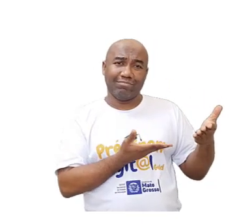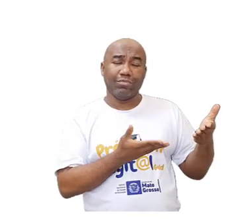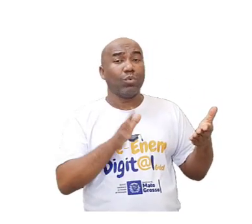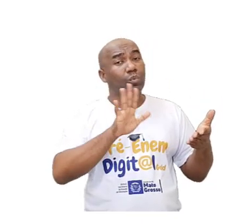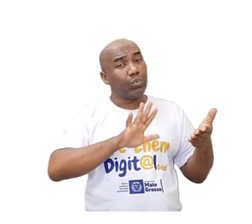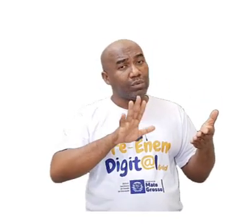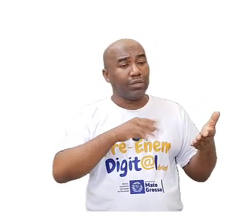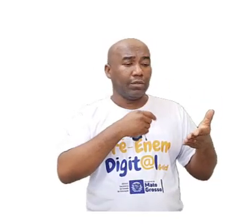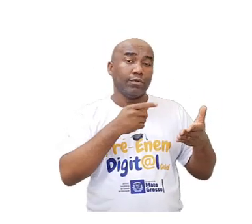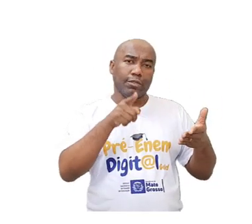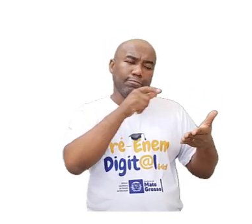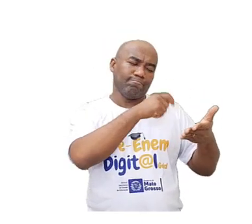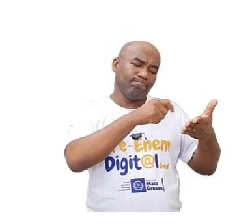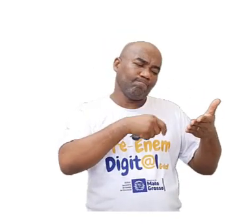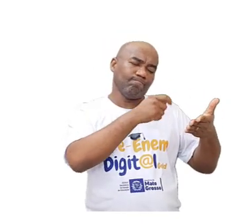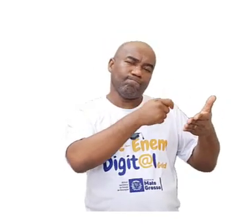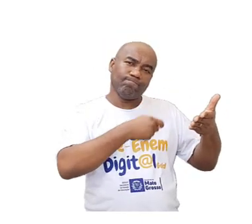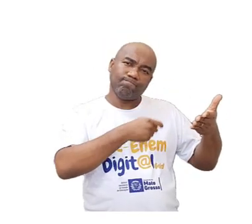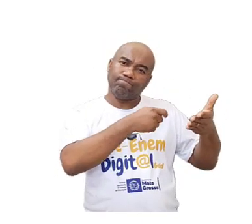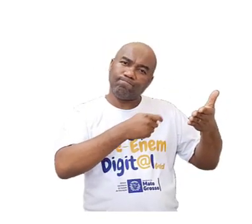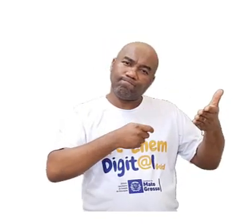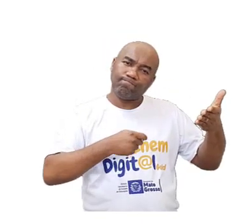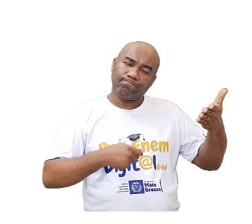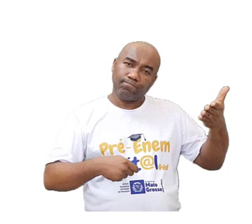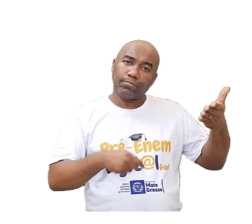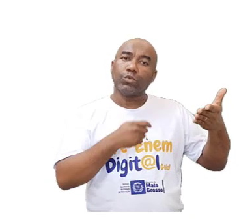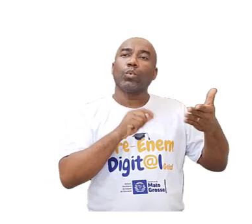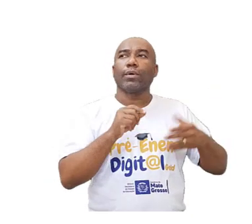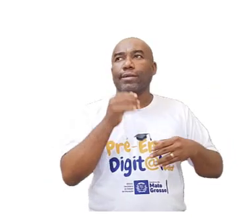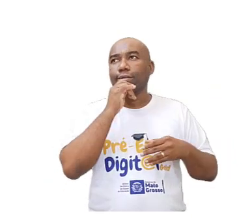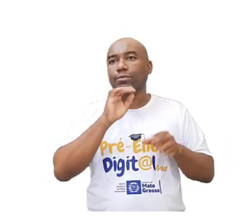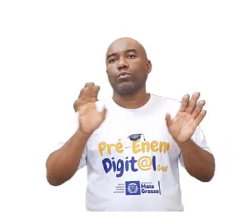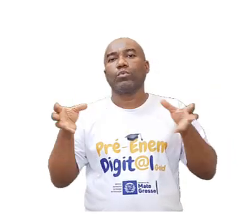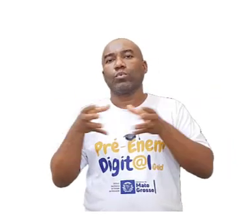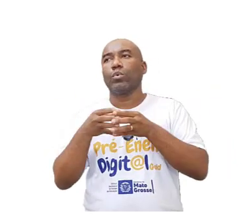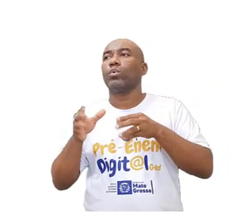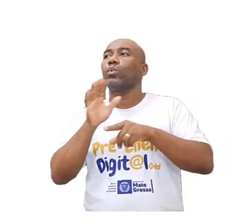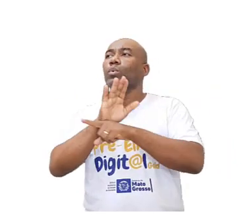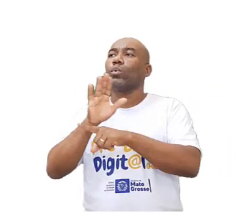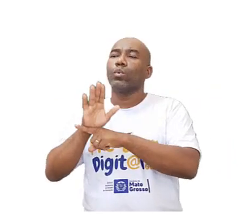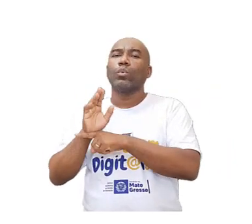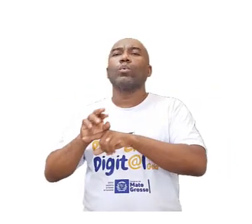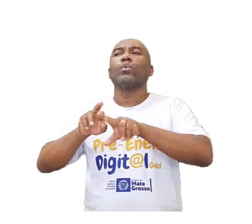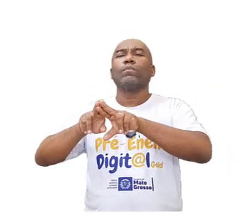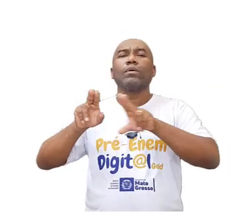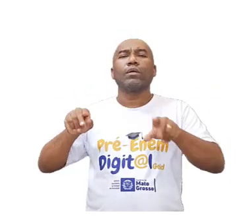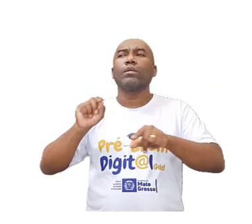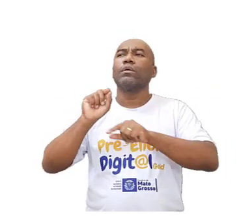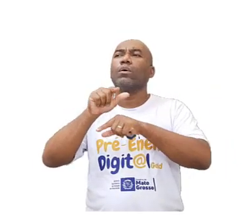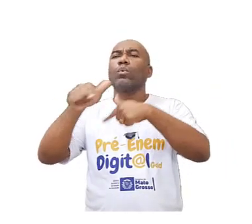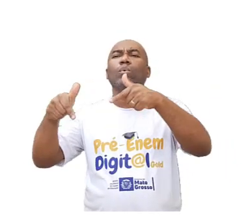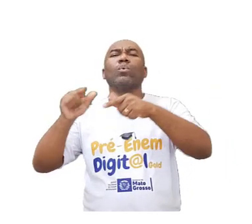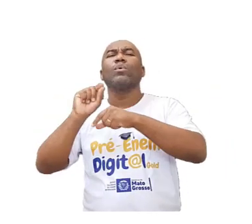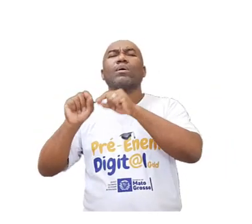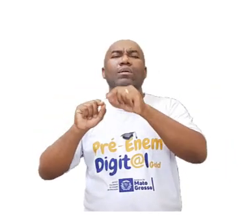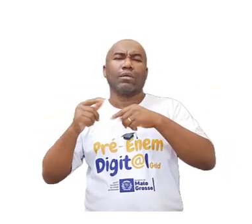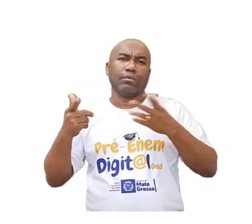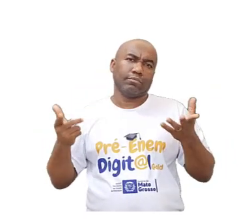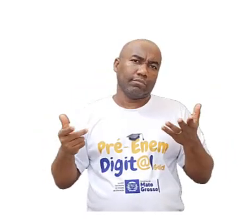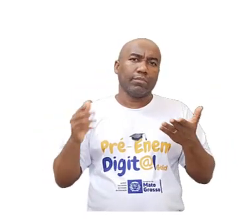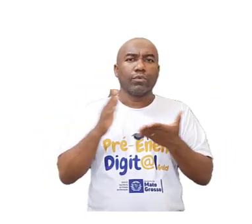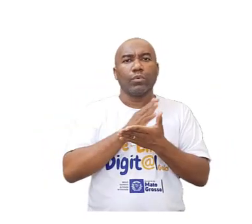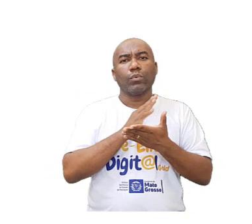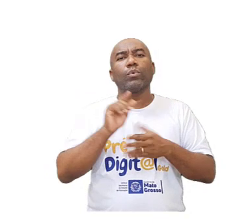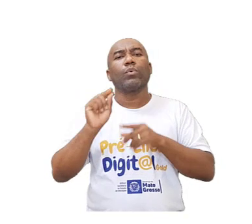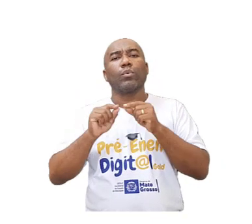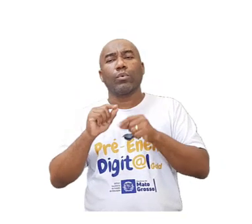ser prático. Quando eu escrevo, todos devemos nos unir e lutar contra o preconceito. Todos quem? Peraí, consigo visualizar